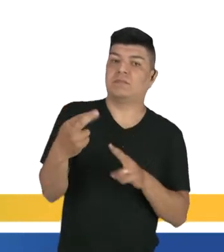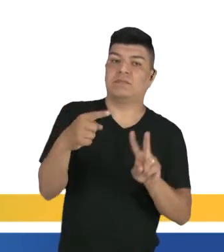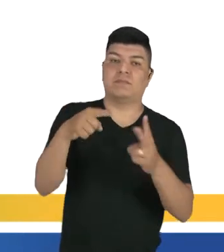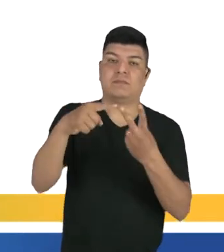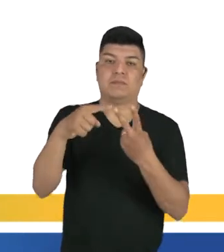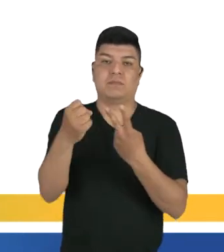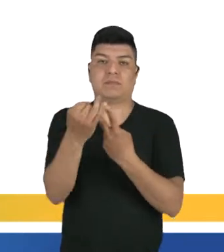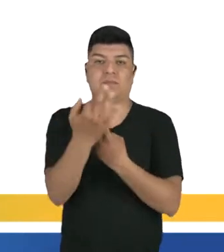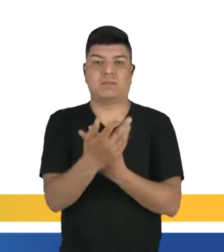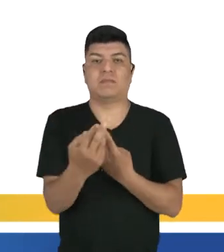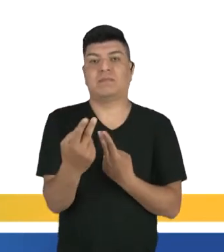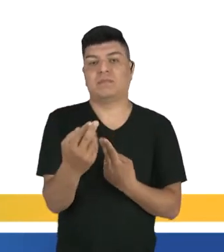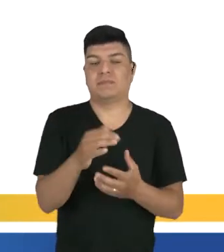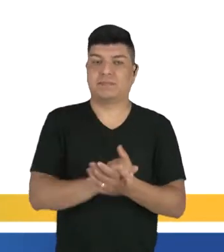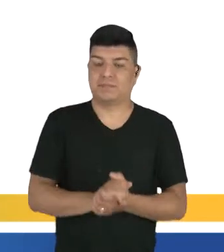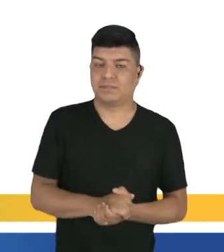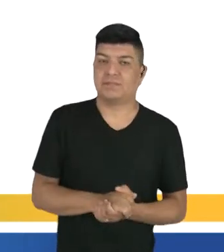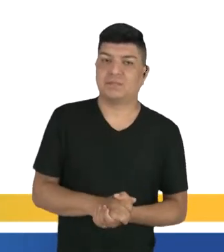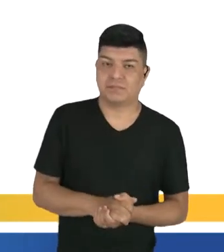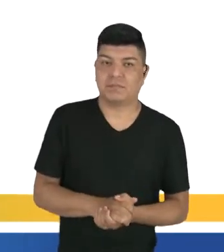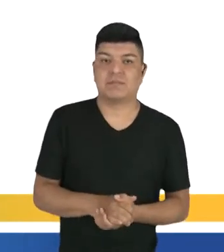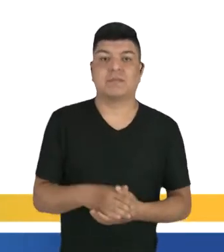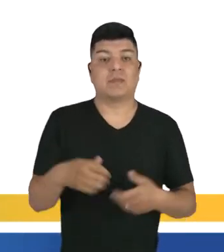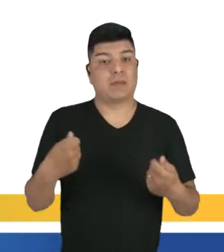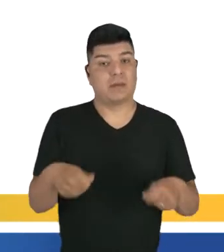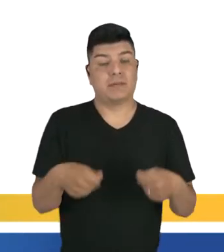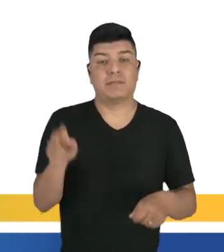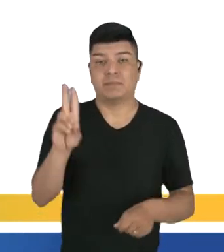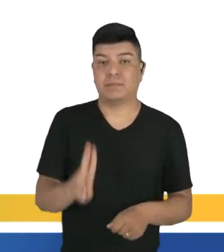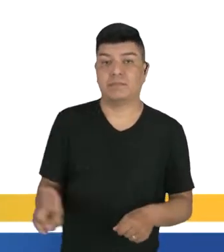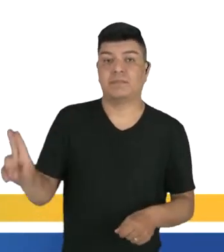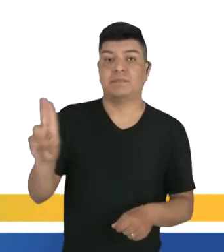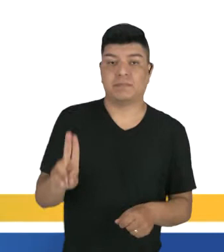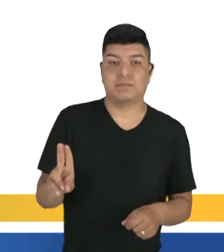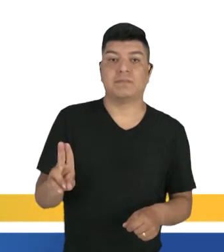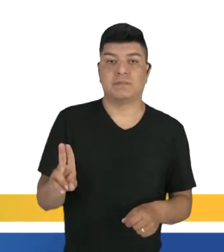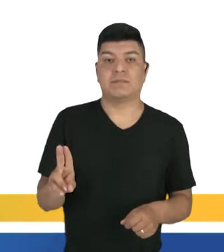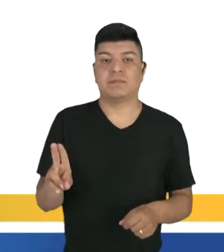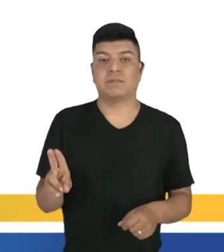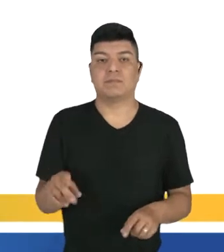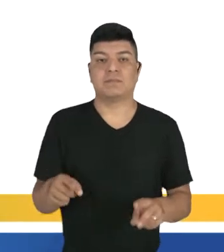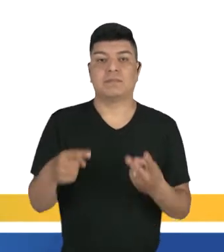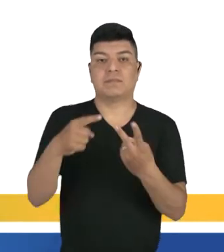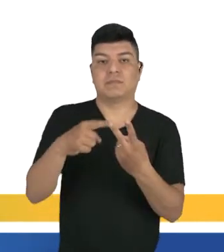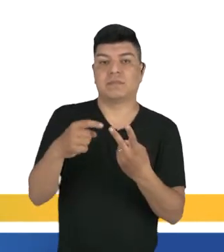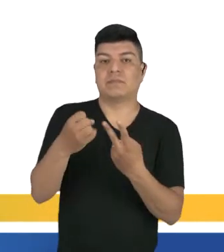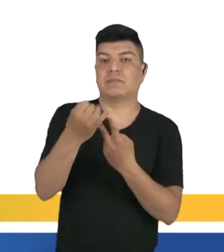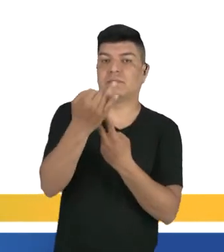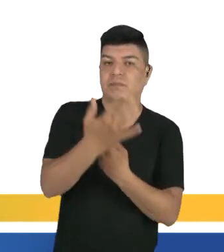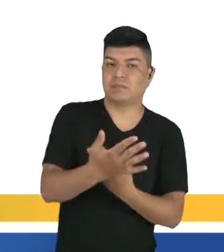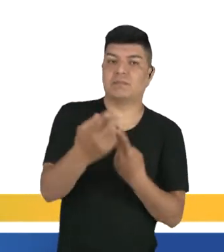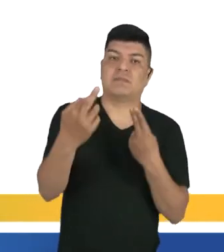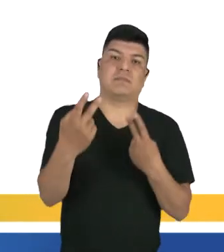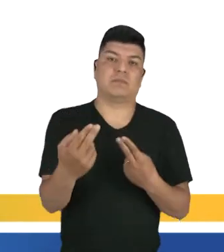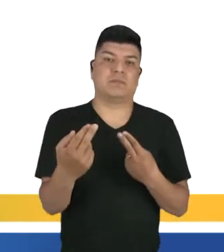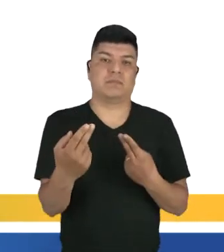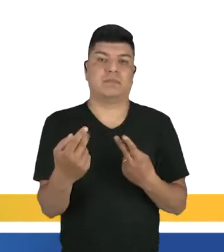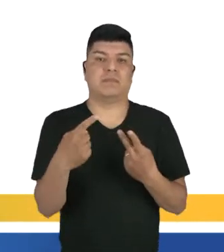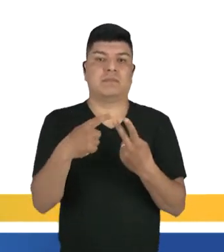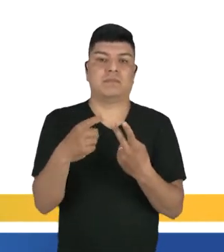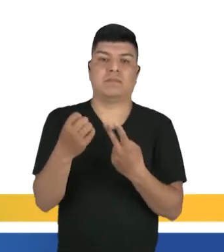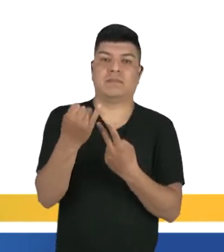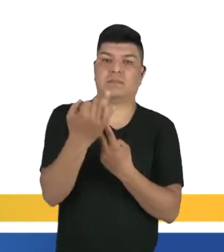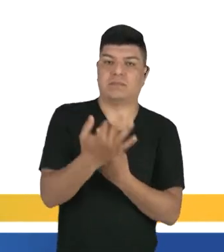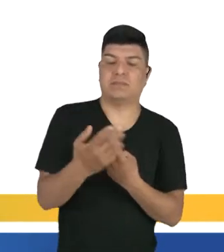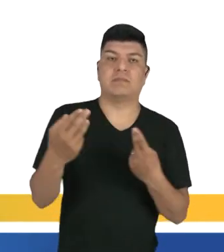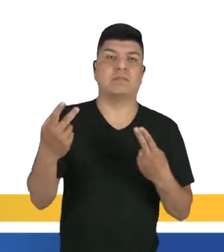radicais semelhantes? Bom, aqui nós devemos usar justamente a definição de radicais semelhantes, que nós já vimos. Radicais